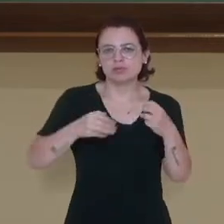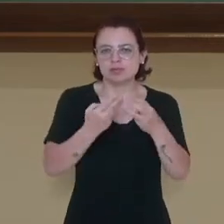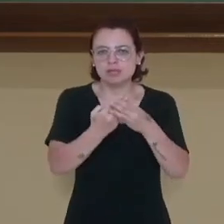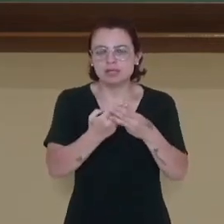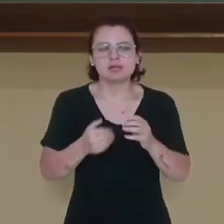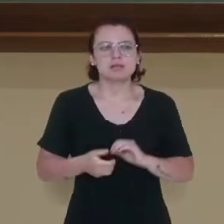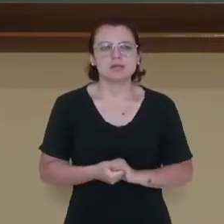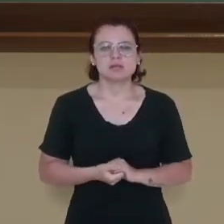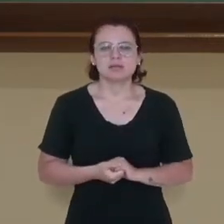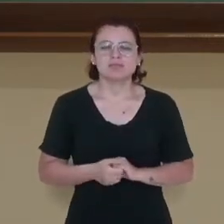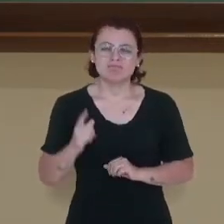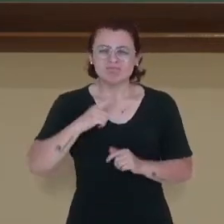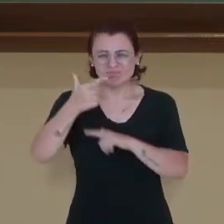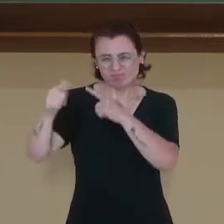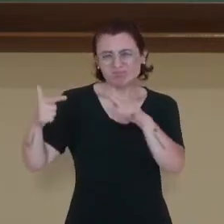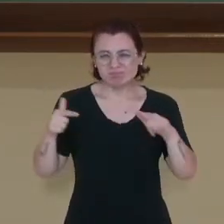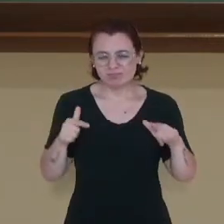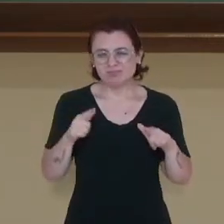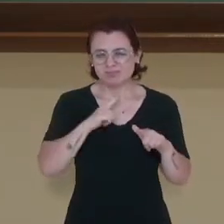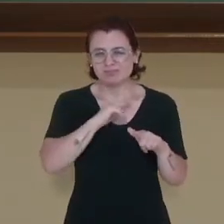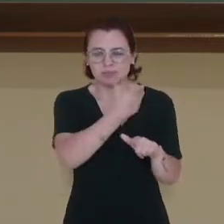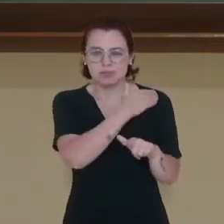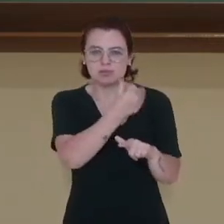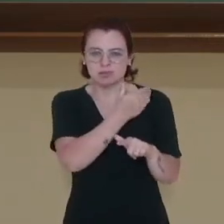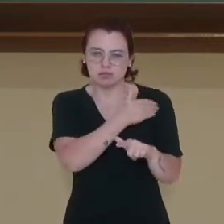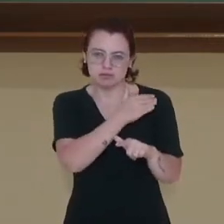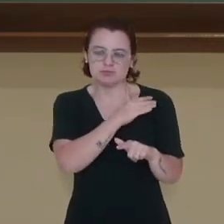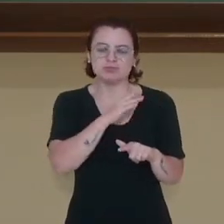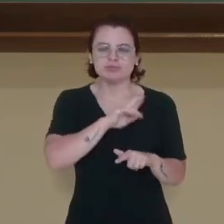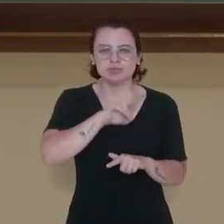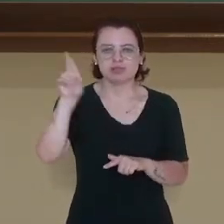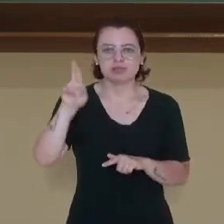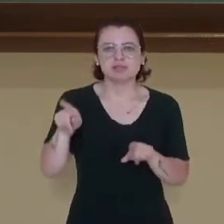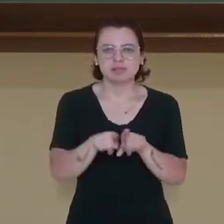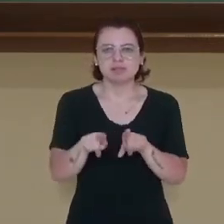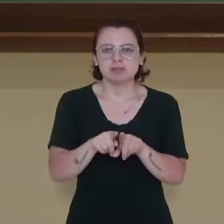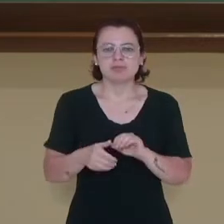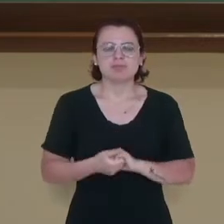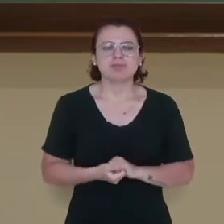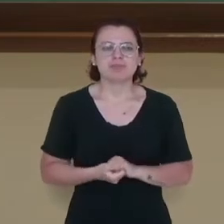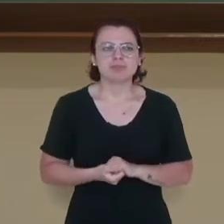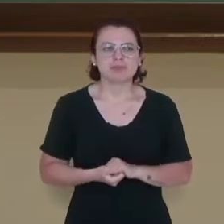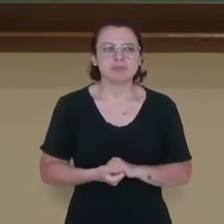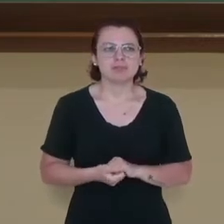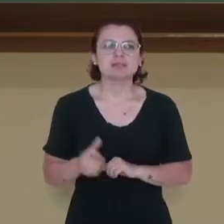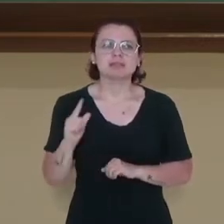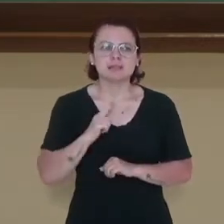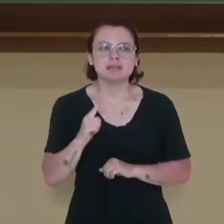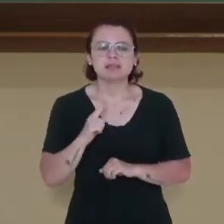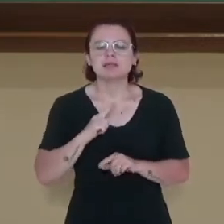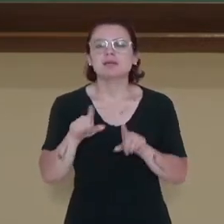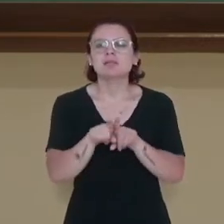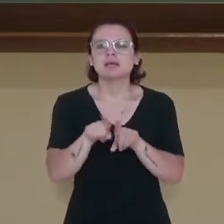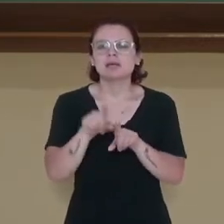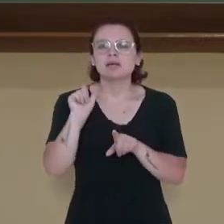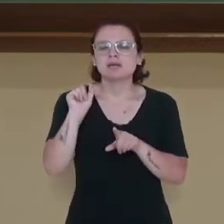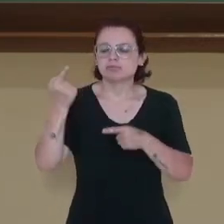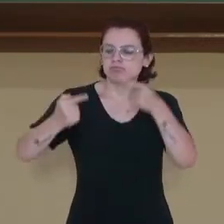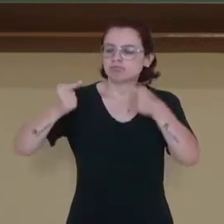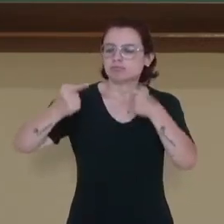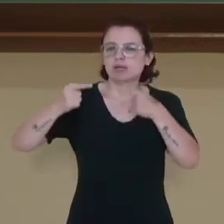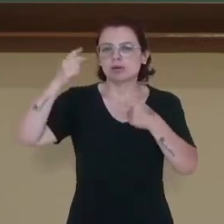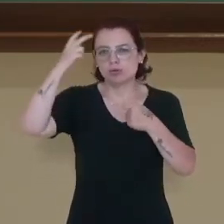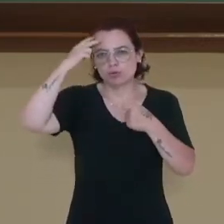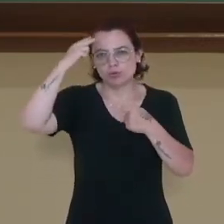também muçulmanas, e outros tipos também de conflitos religiosos. Assim como também há divergências culturais também